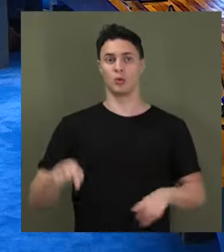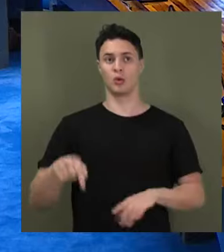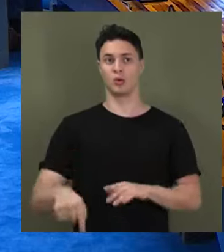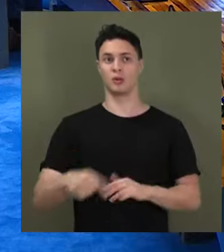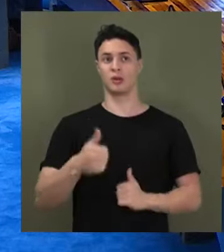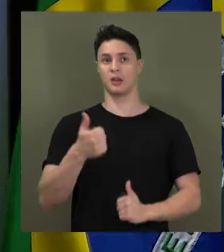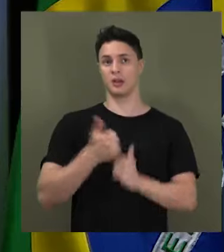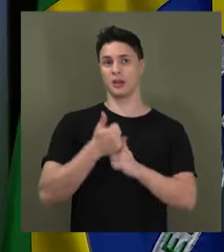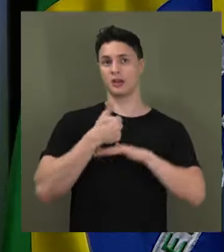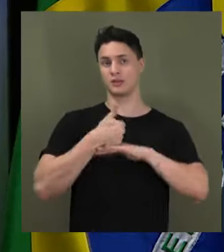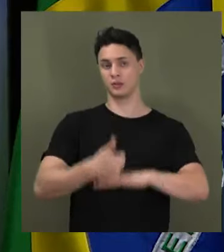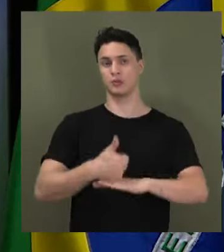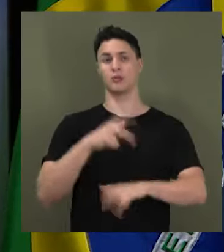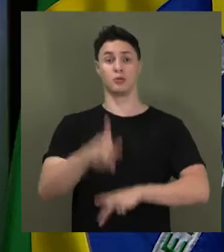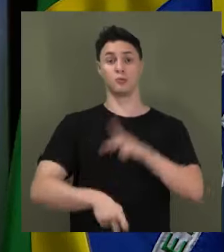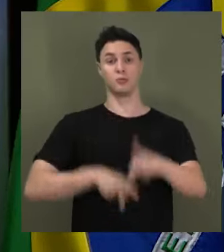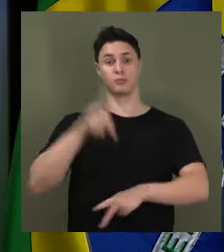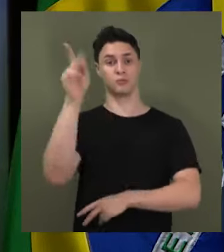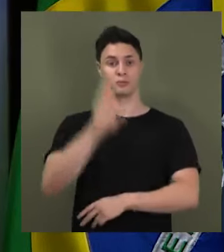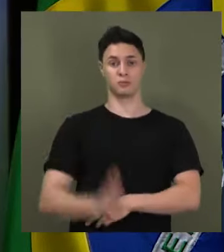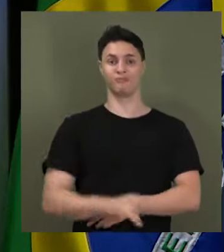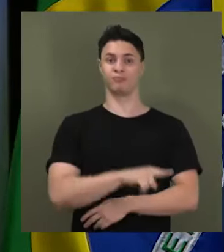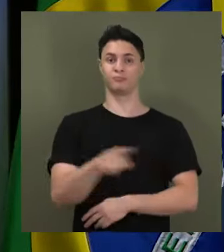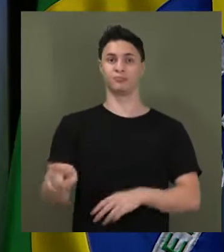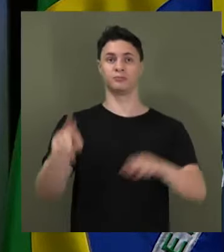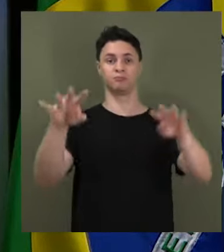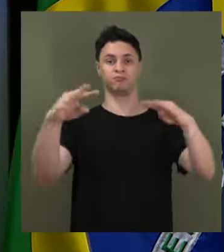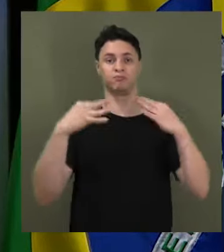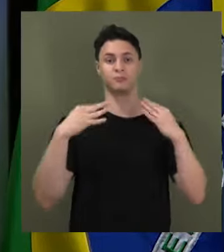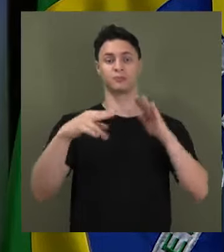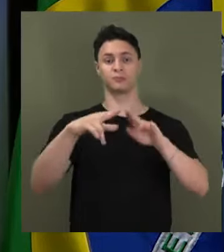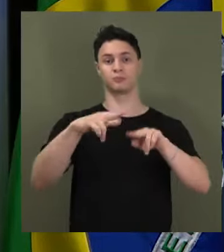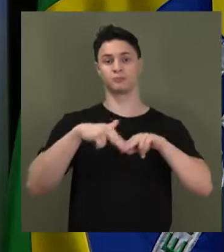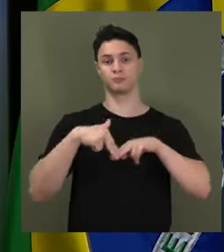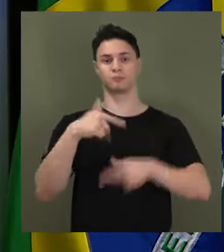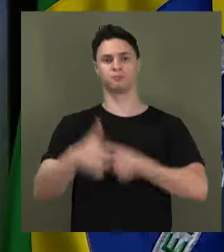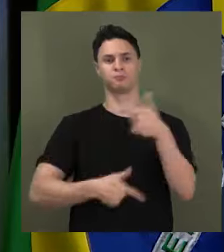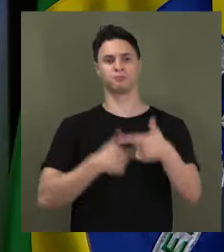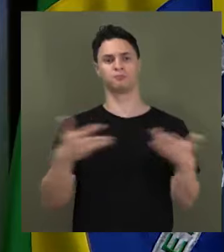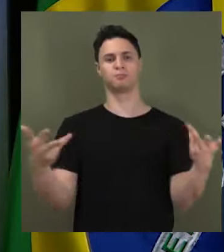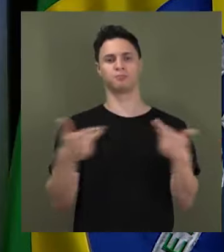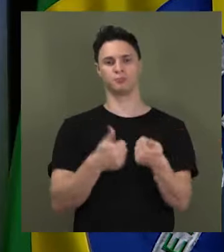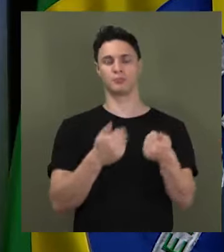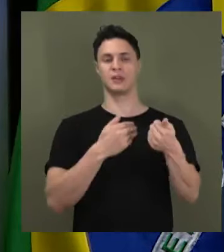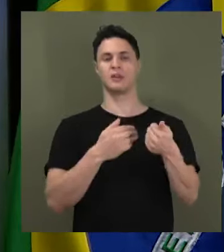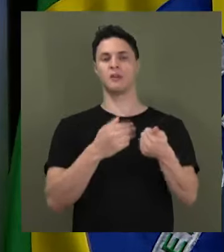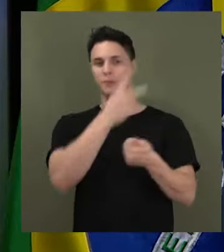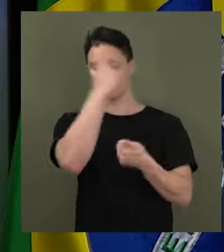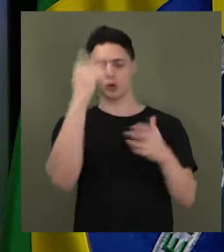assessores, brasileira, brasileiro, que está nos assistindo através do trabalho muito